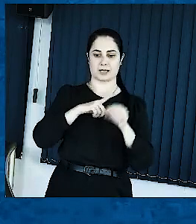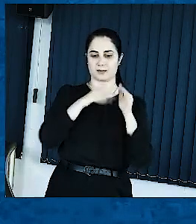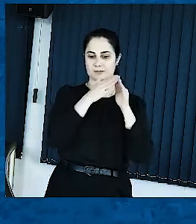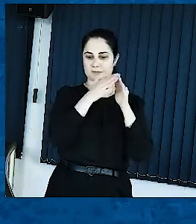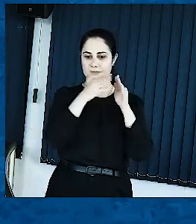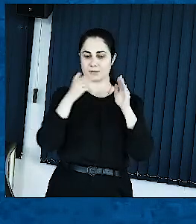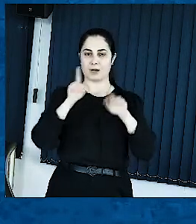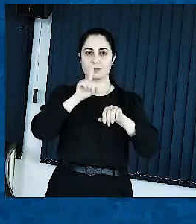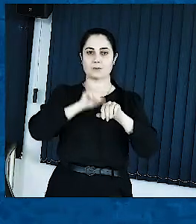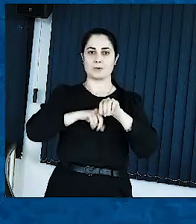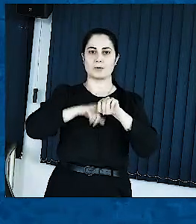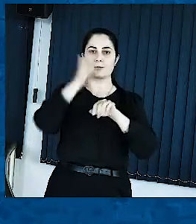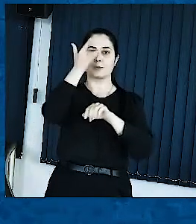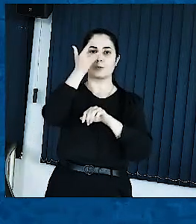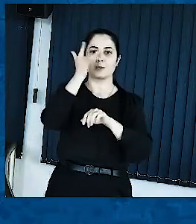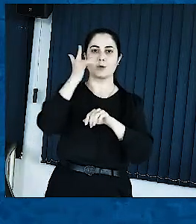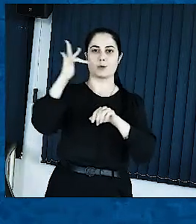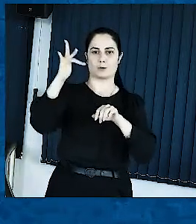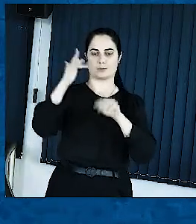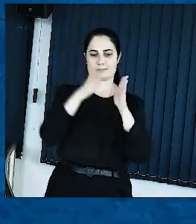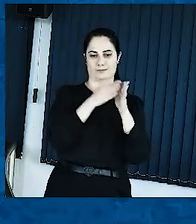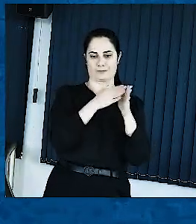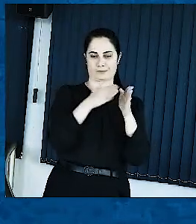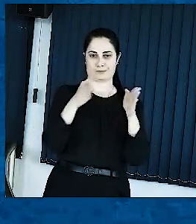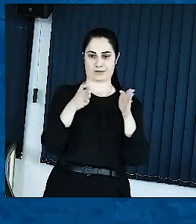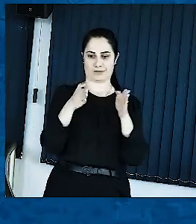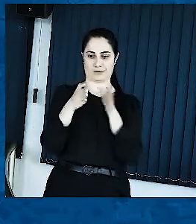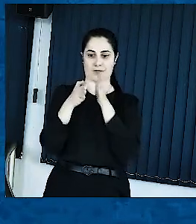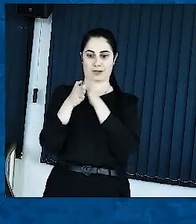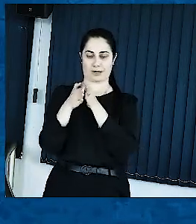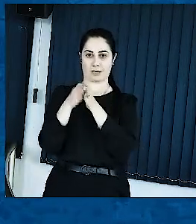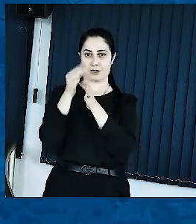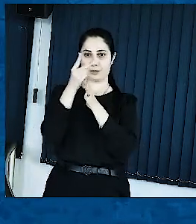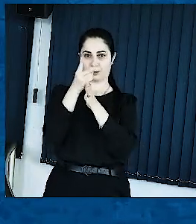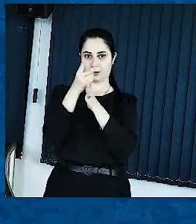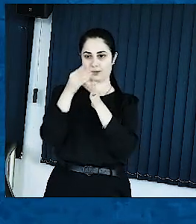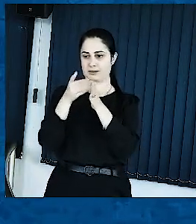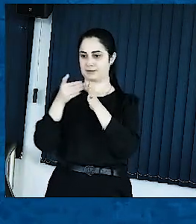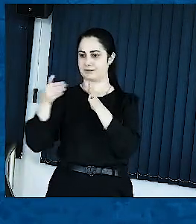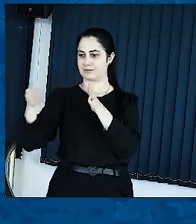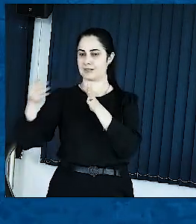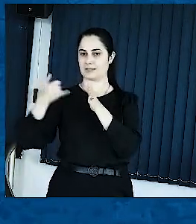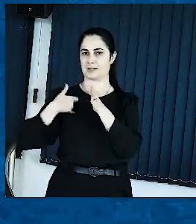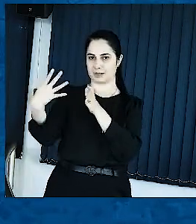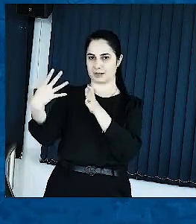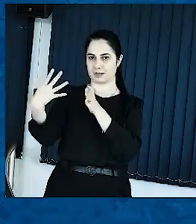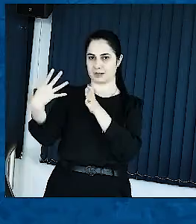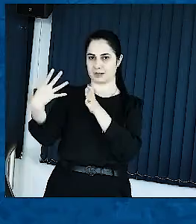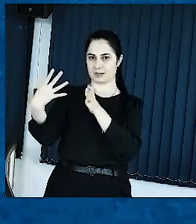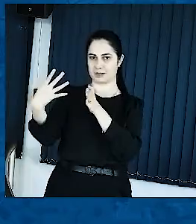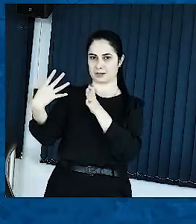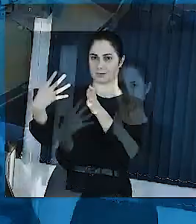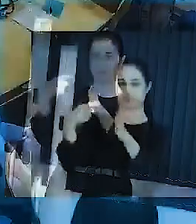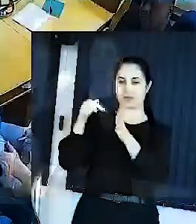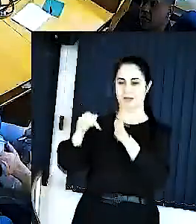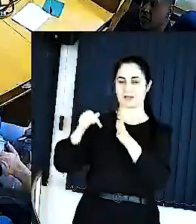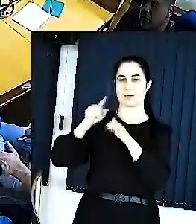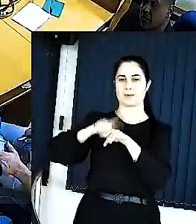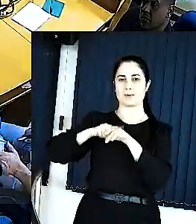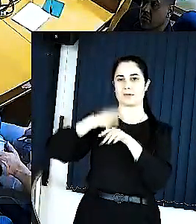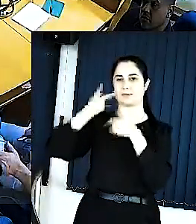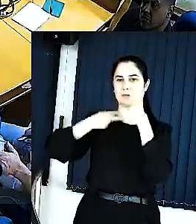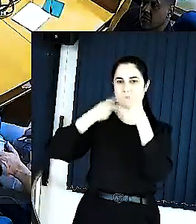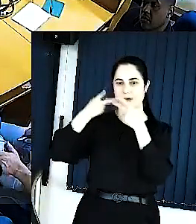tem um período de ouro para intervir. De 2 a 4 anos, o desenvolvimento da linguagem, da cognição.